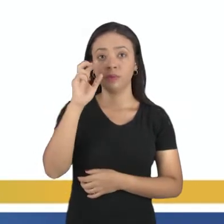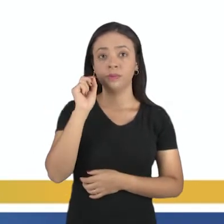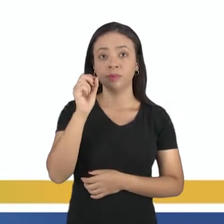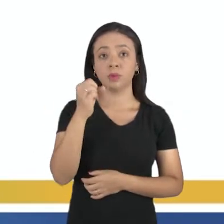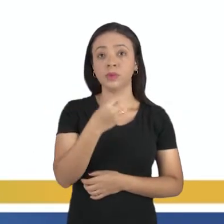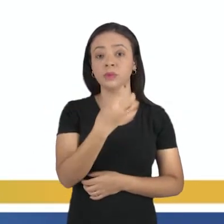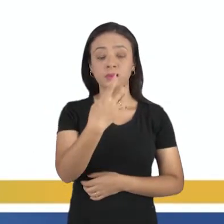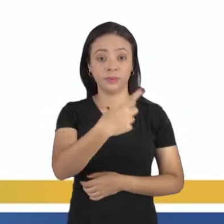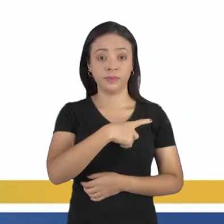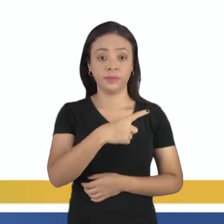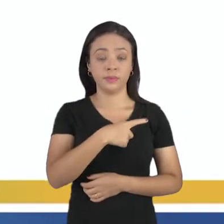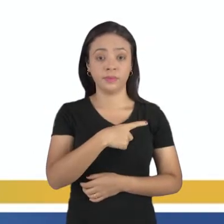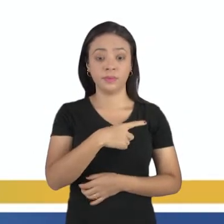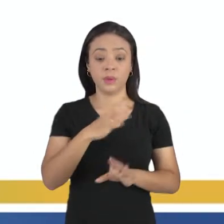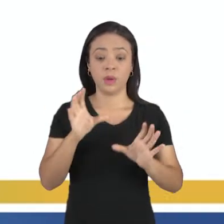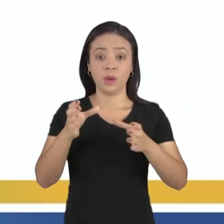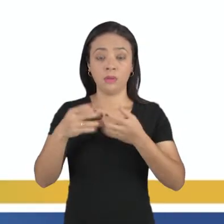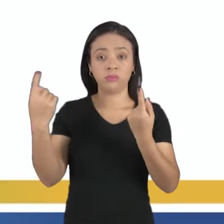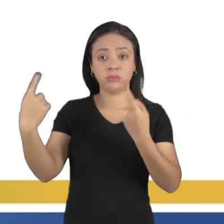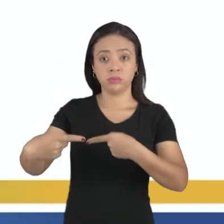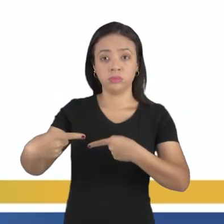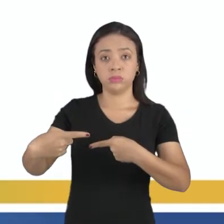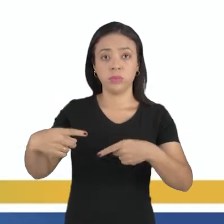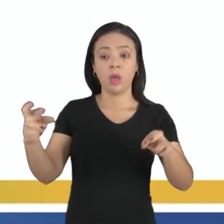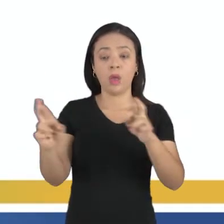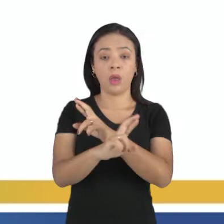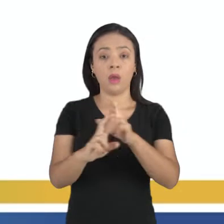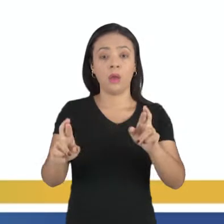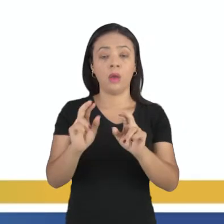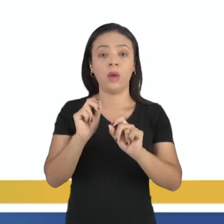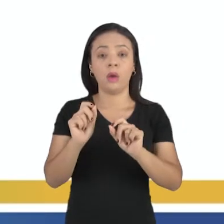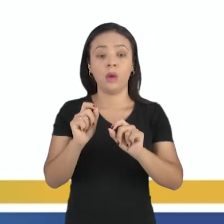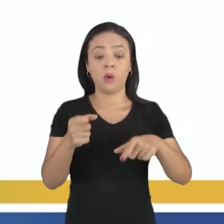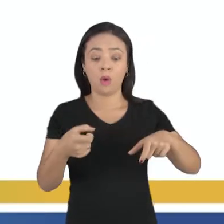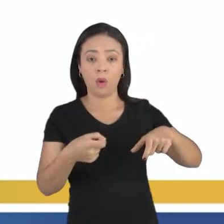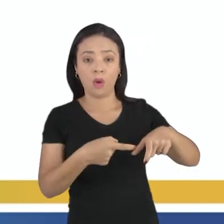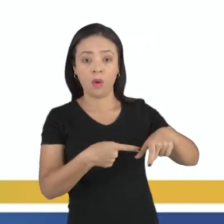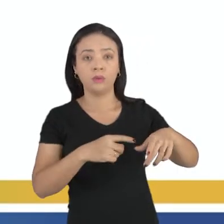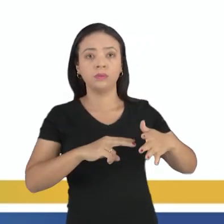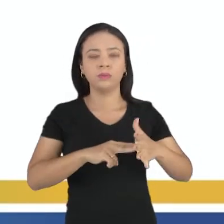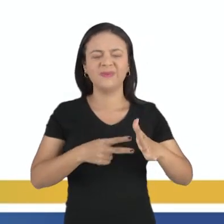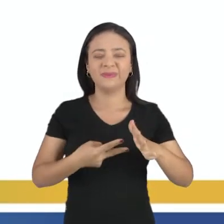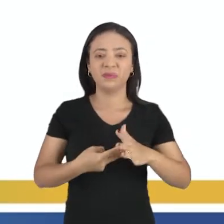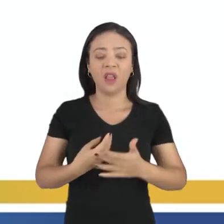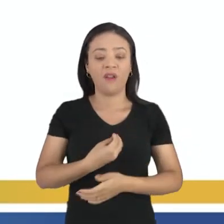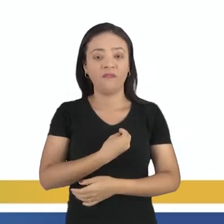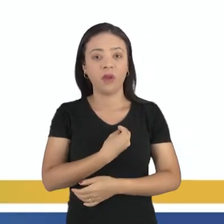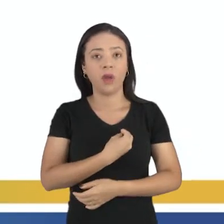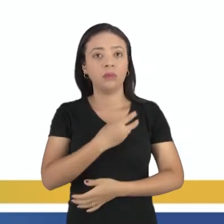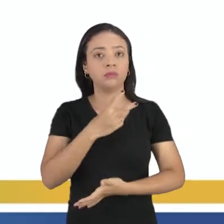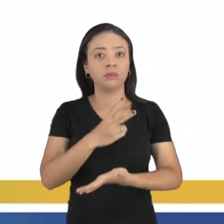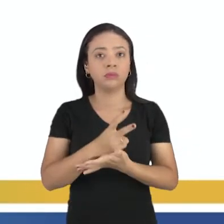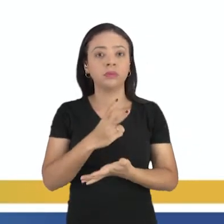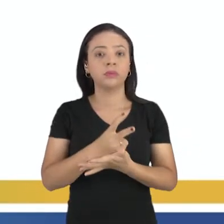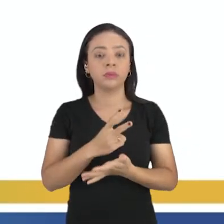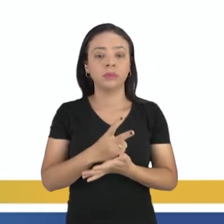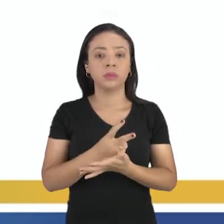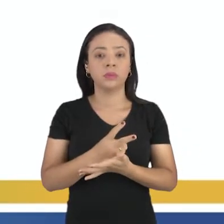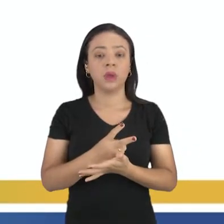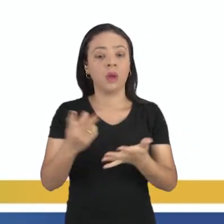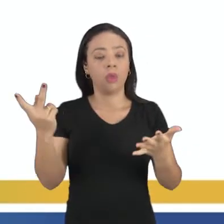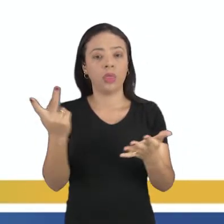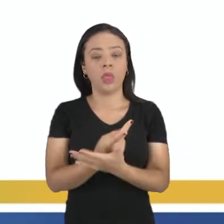a quantidade de partidas associadas a cada gol retrata a frequência absoluta dessa quantidade de gols,